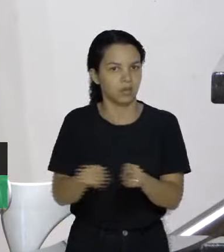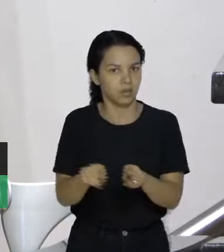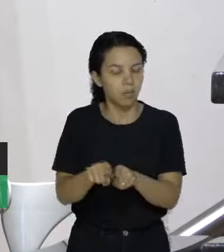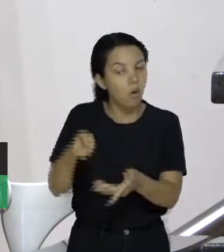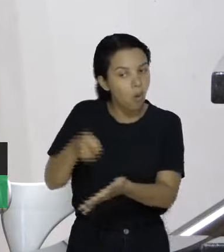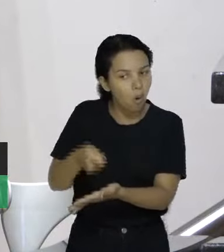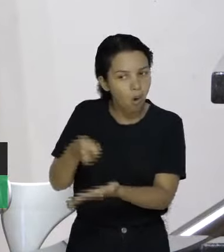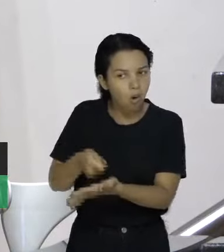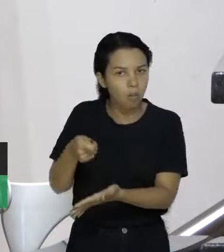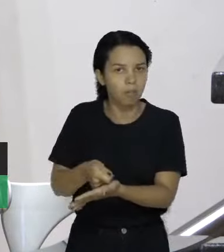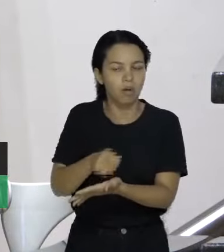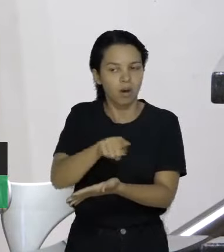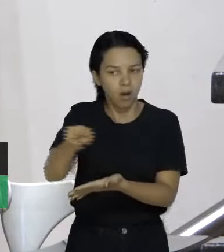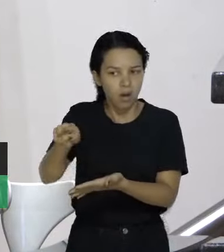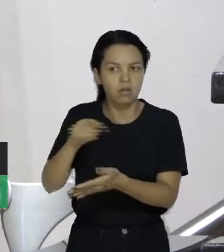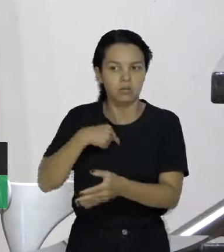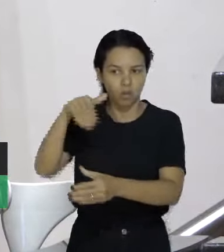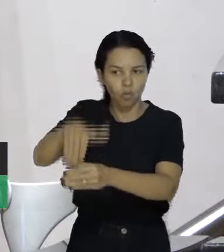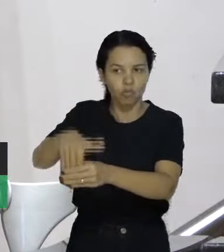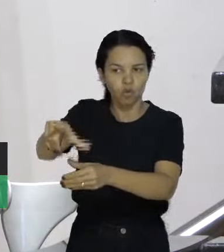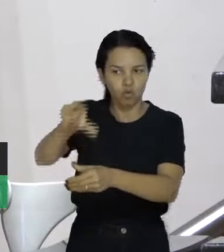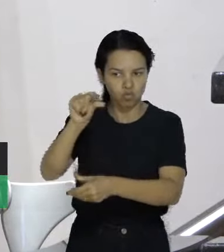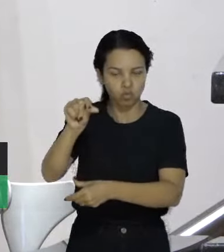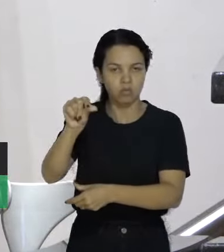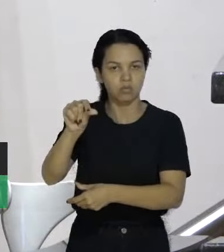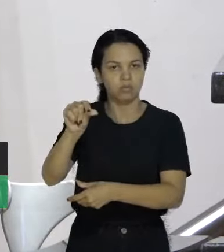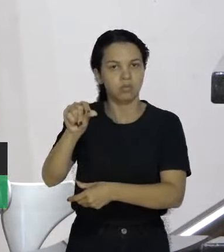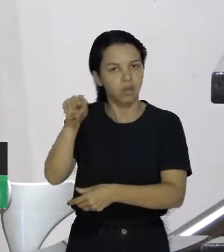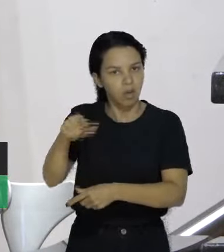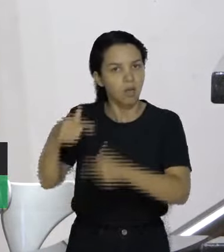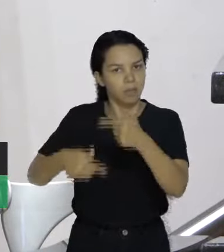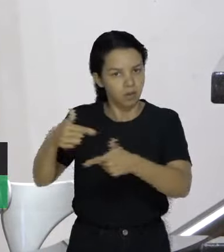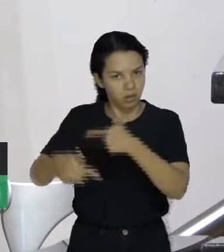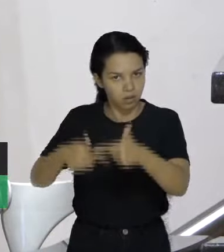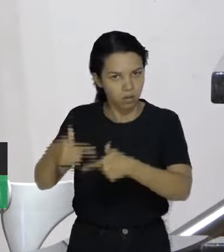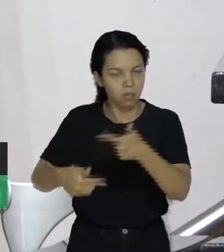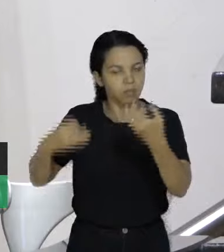daqueles que eles eram as ações mais efetivas